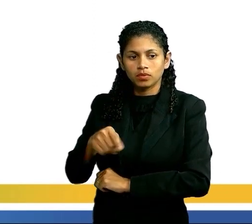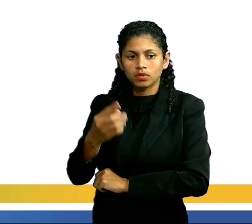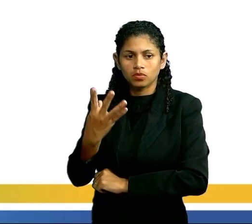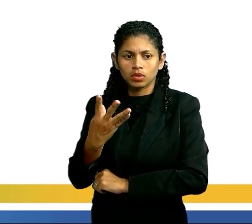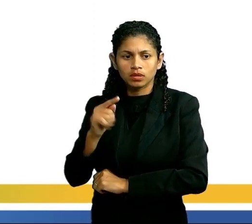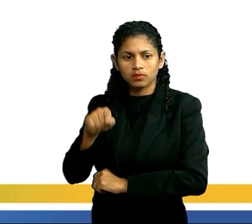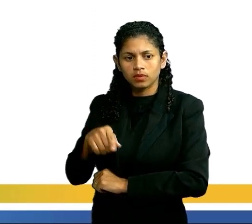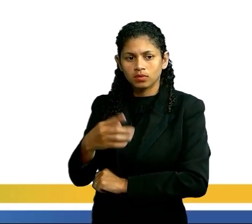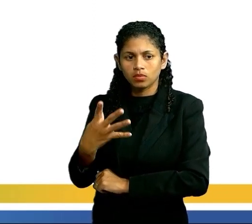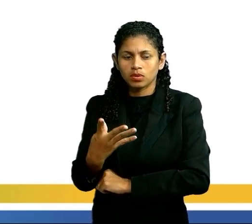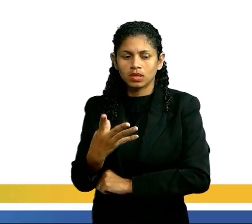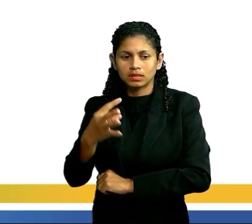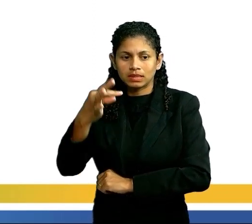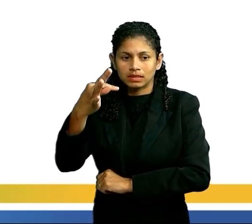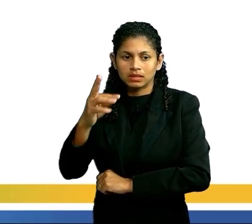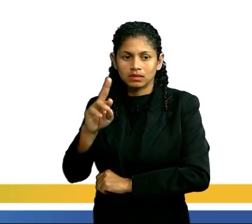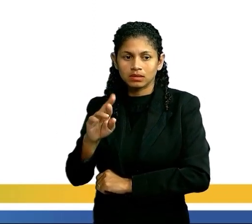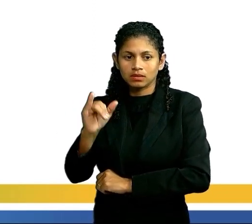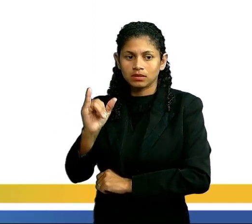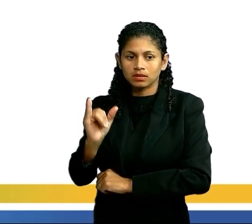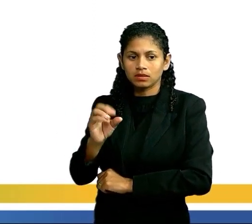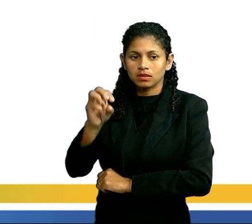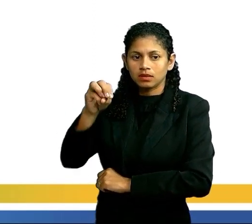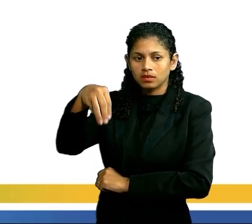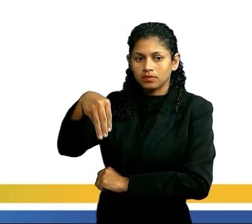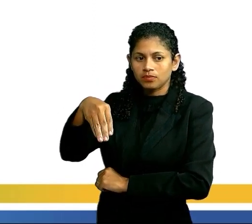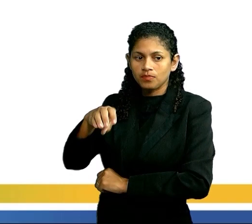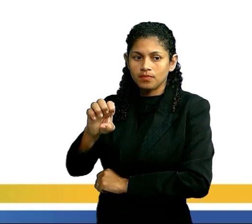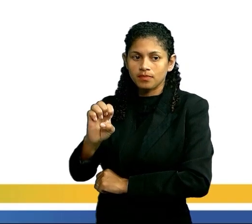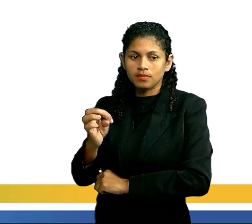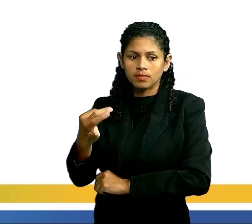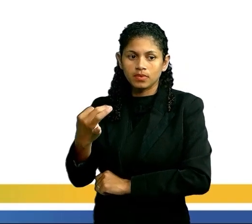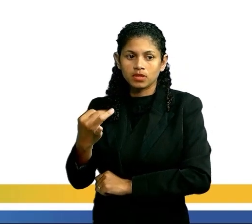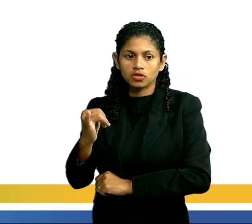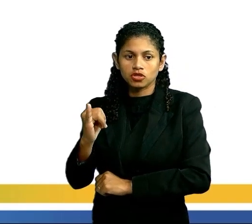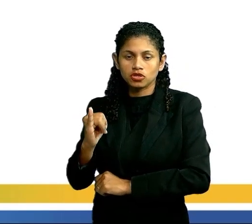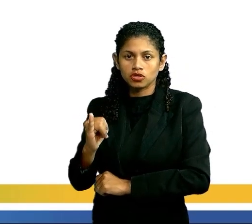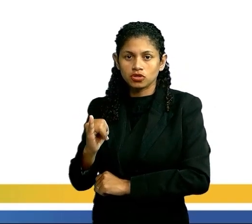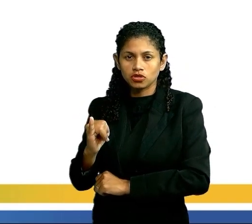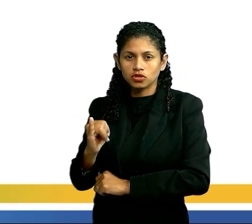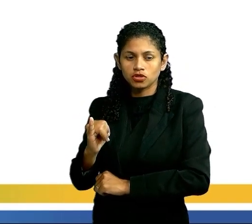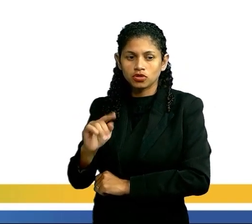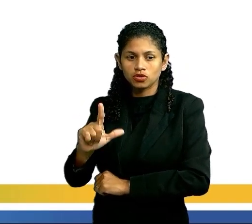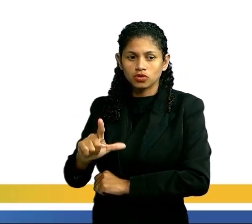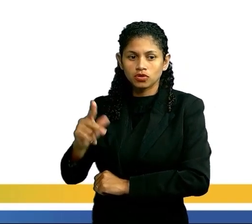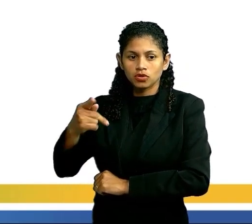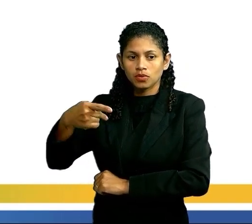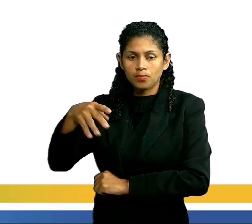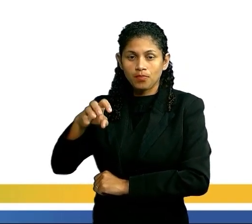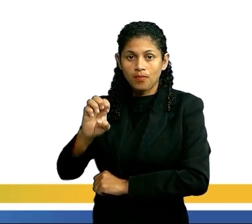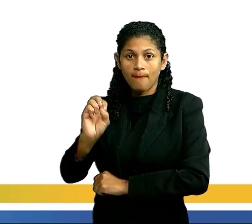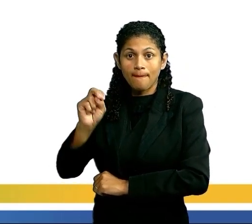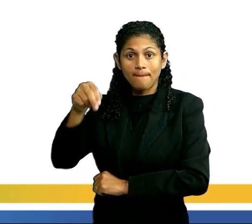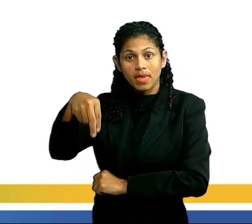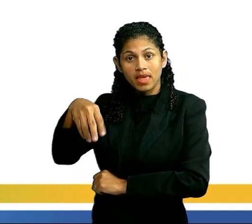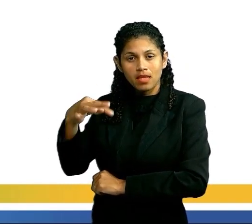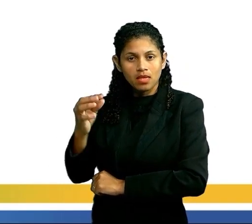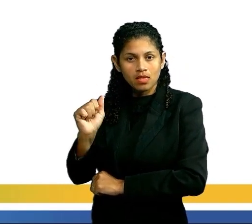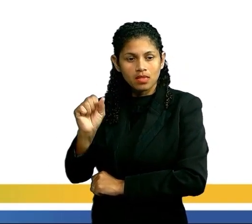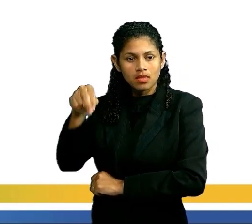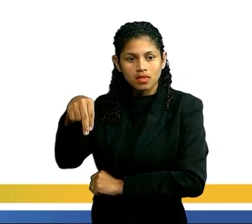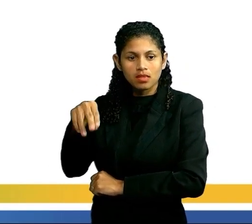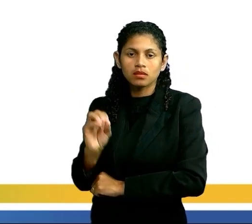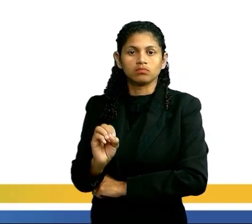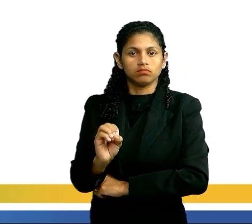2,4,4. O que significa isso? São os carbonos que eu vou ter esse substituinte aqui, ó, trimetil. Tá? Então, no